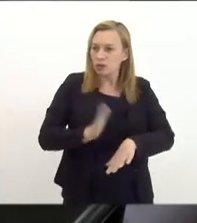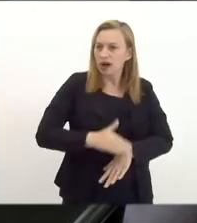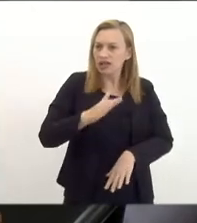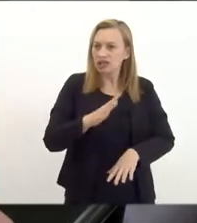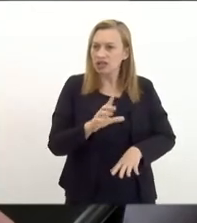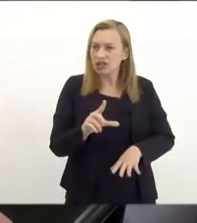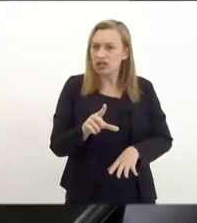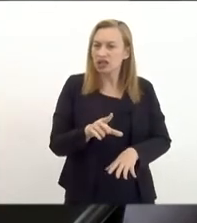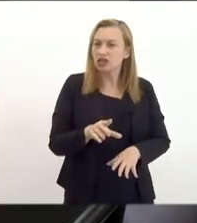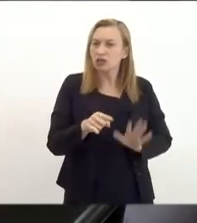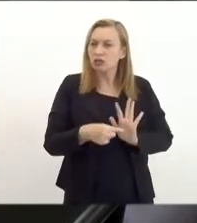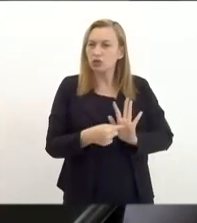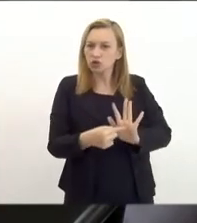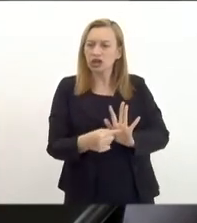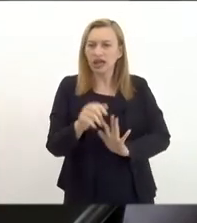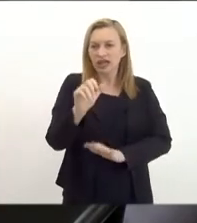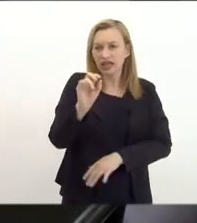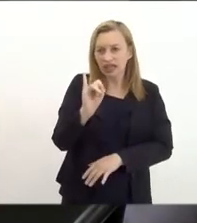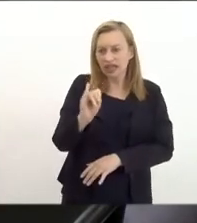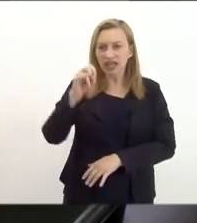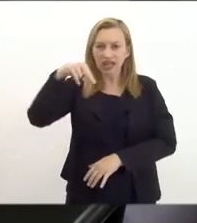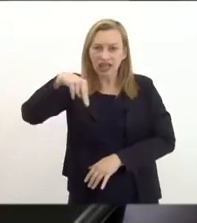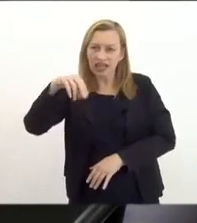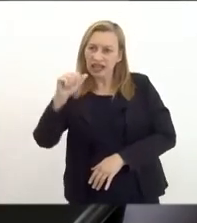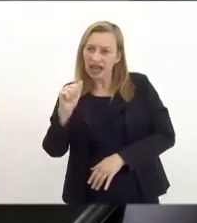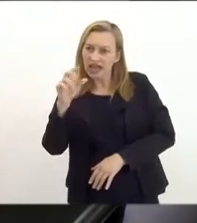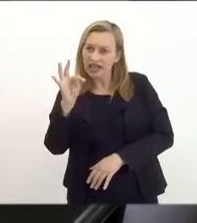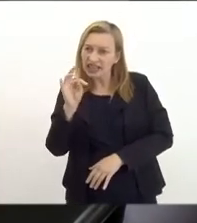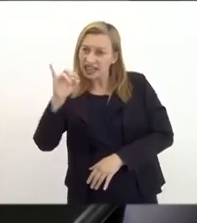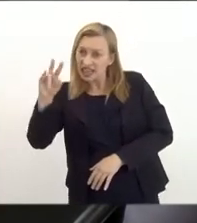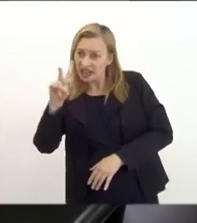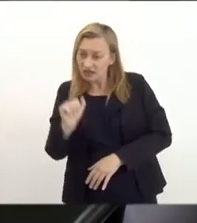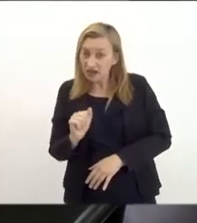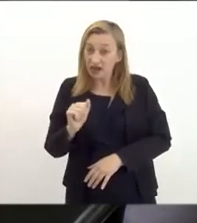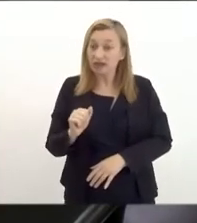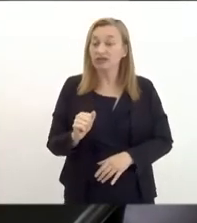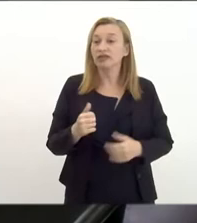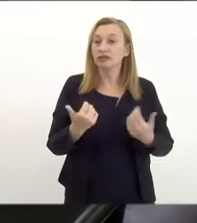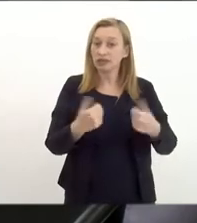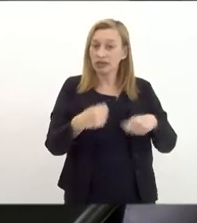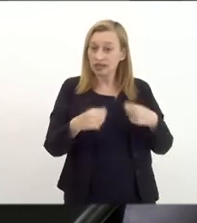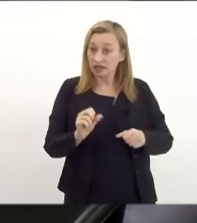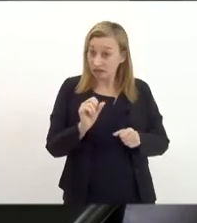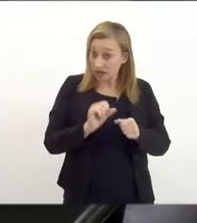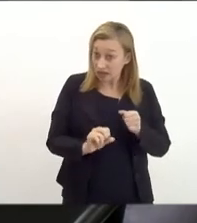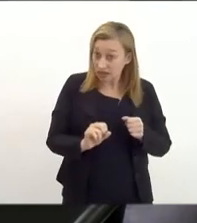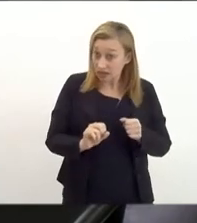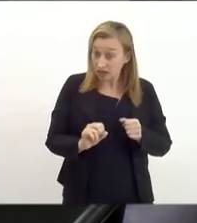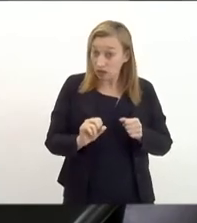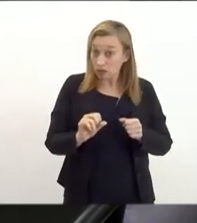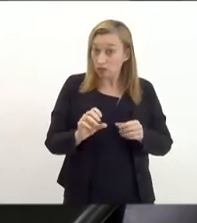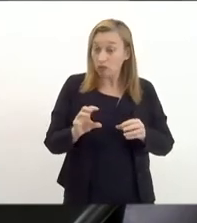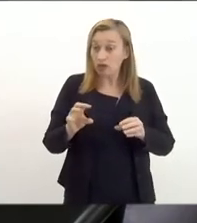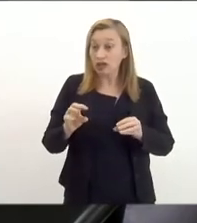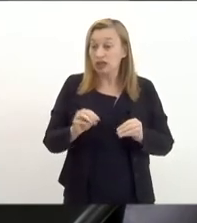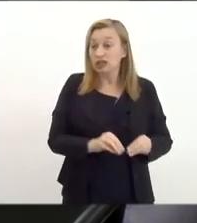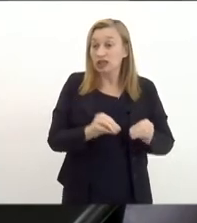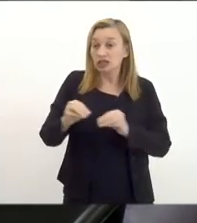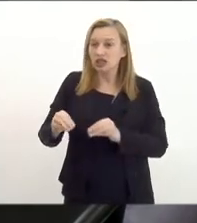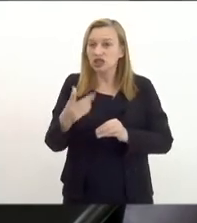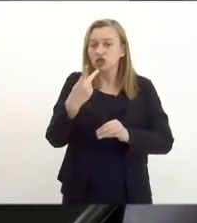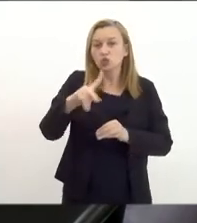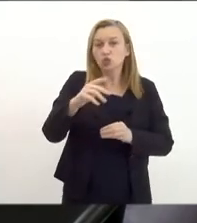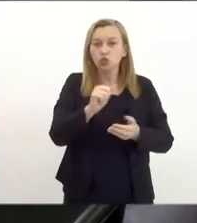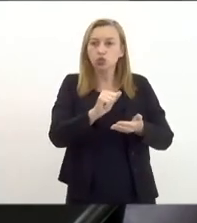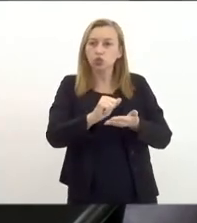ela seja definida como inativa ela vai ter que fase fazer uma transição das